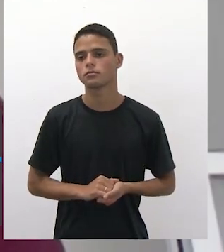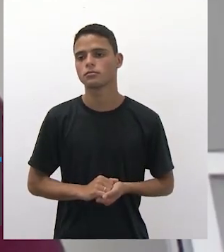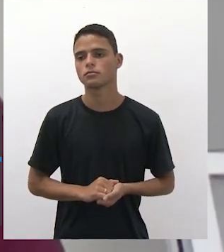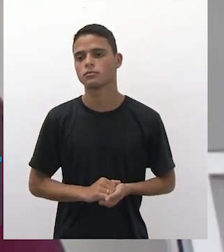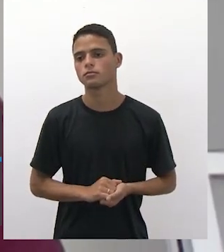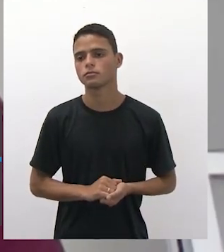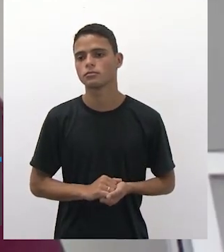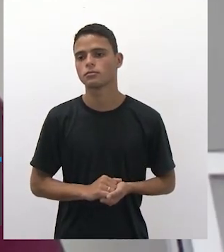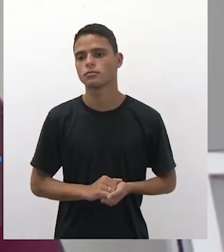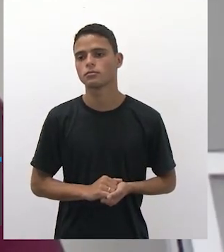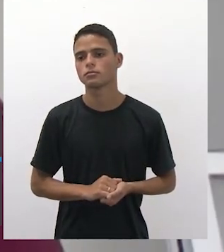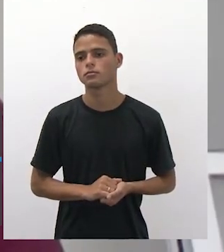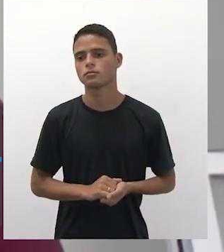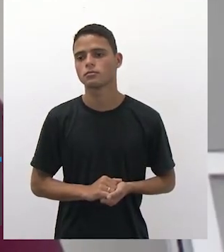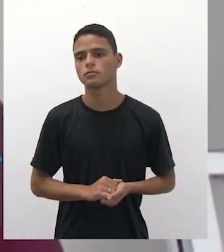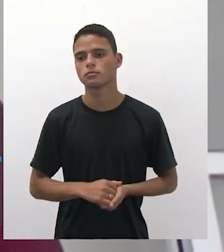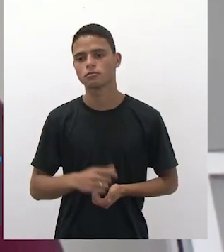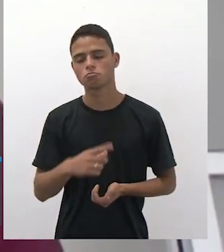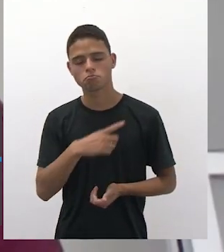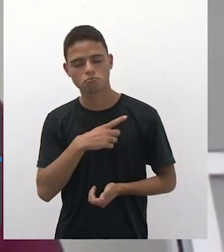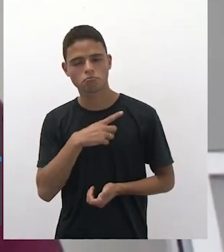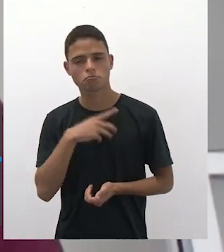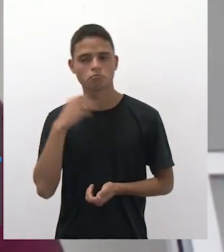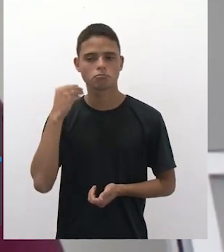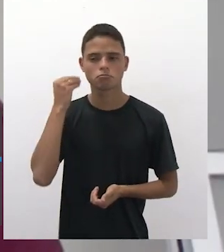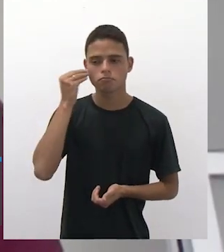ela teve uma vivência muito